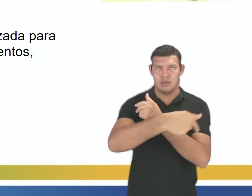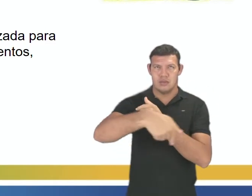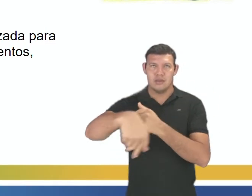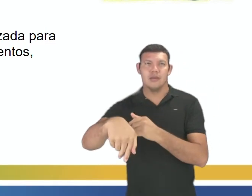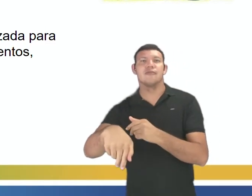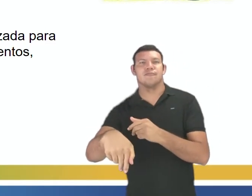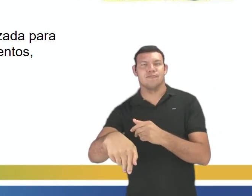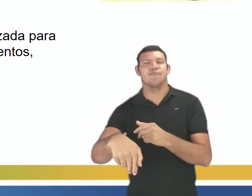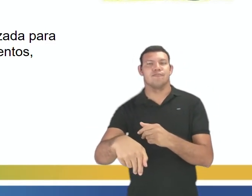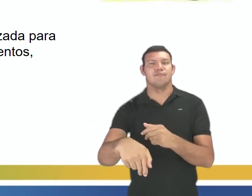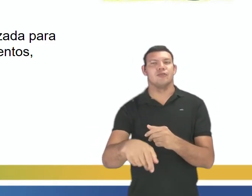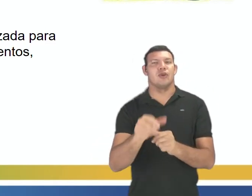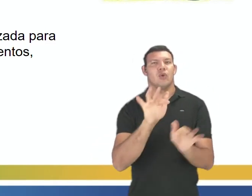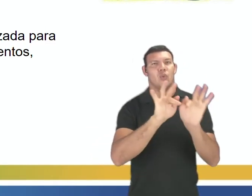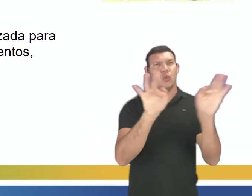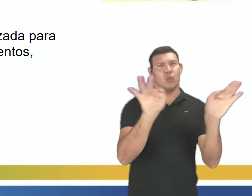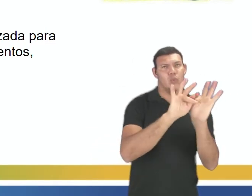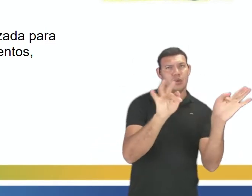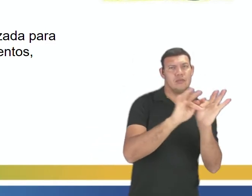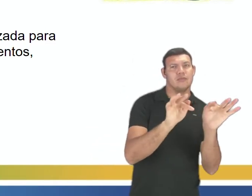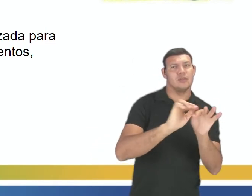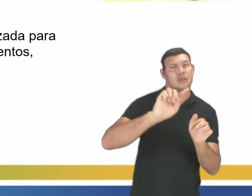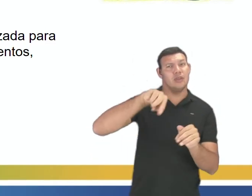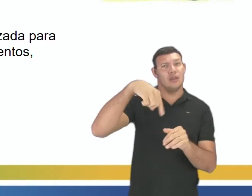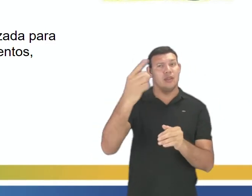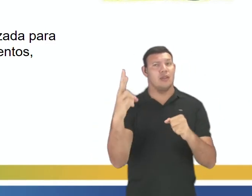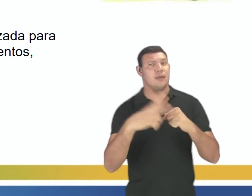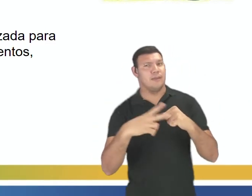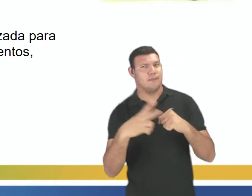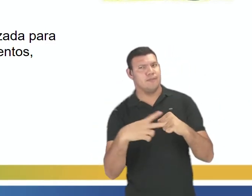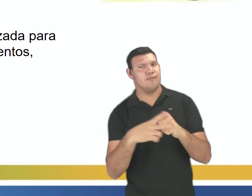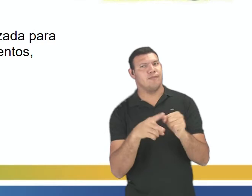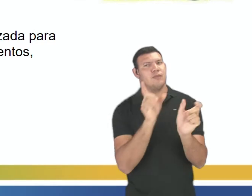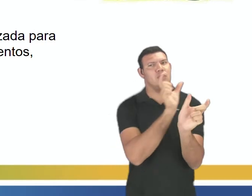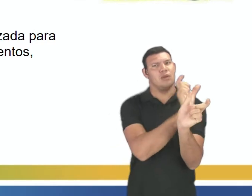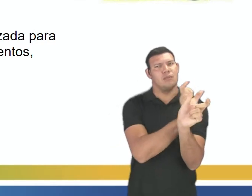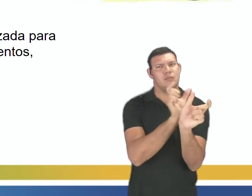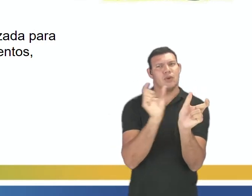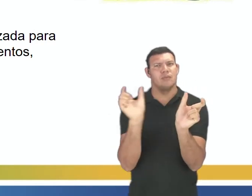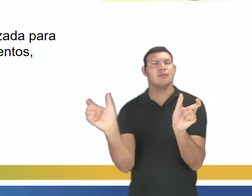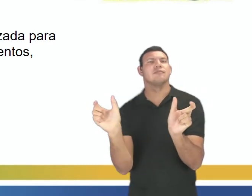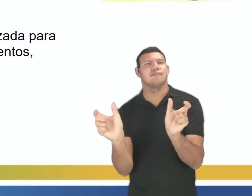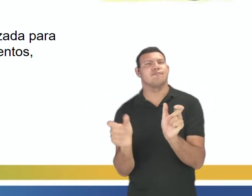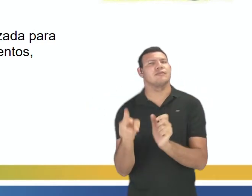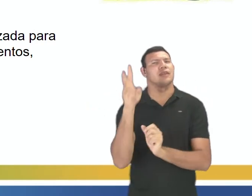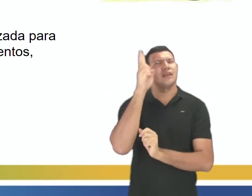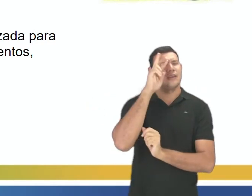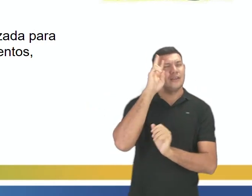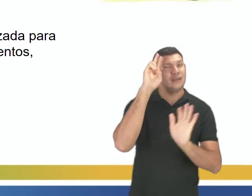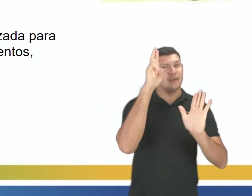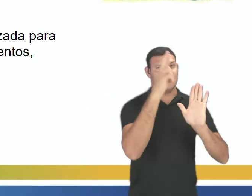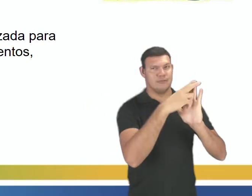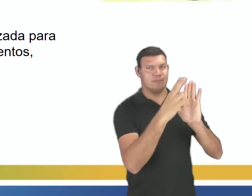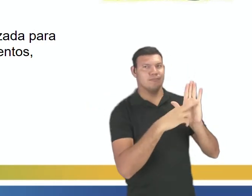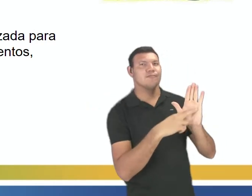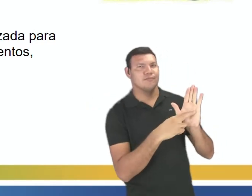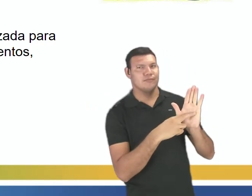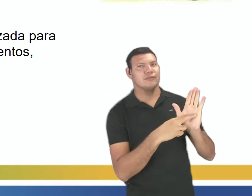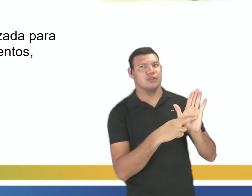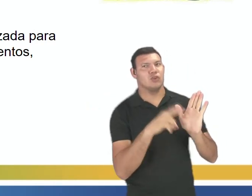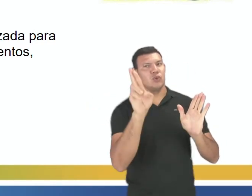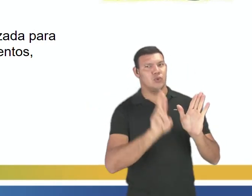são sempre empregados após os verbos e as preposições. Se está difícil entender quando usar, lembra dessa regrinha. Vamos usar depois de